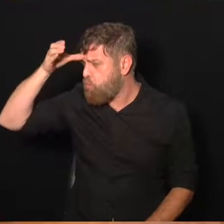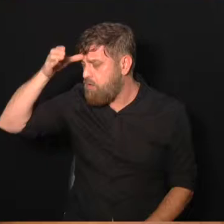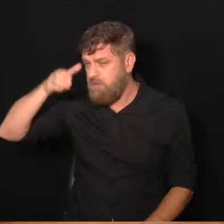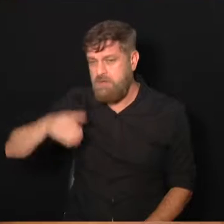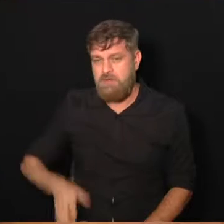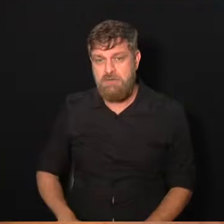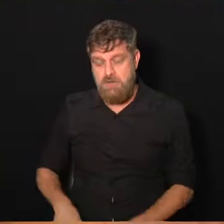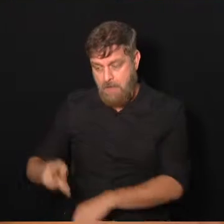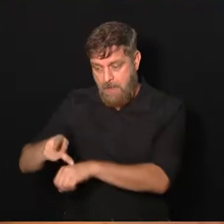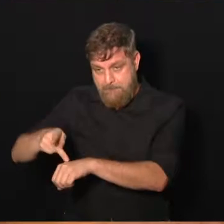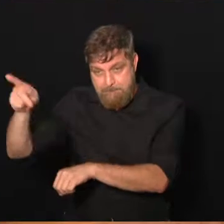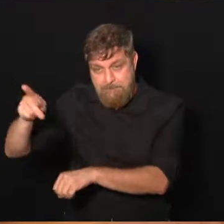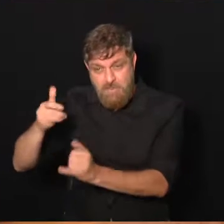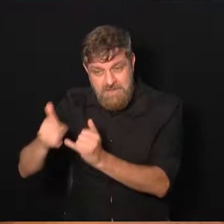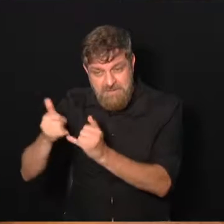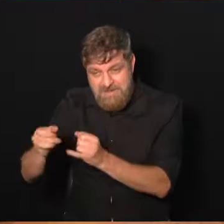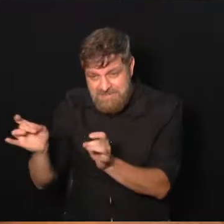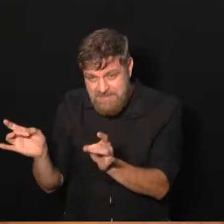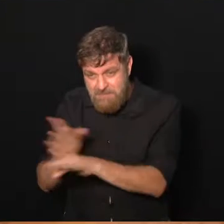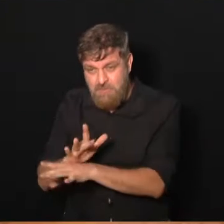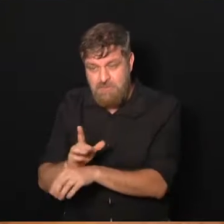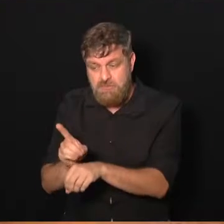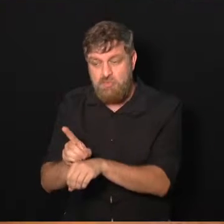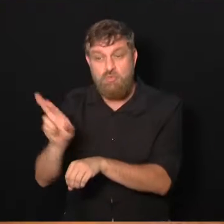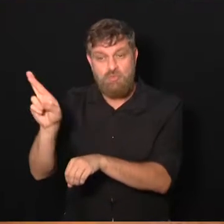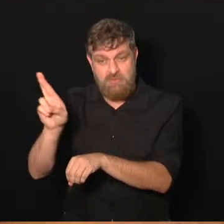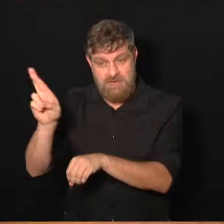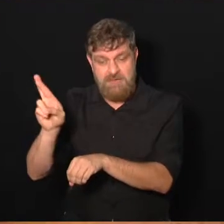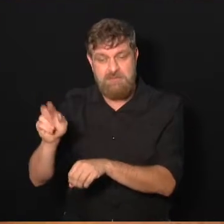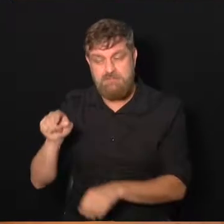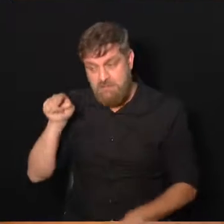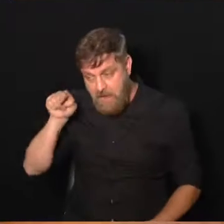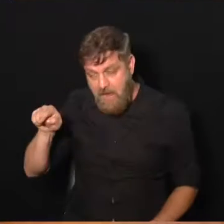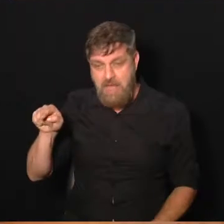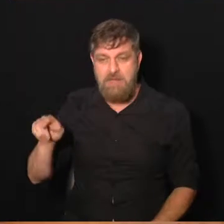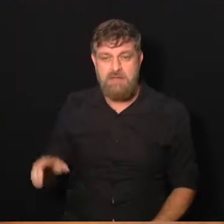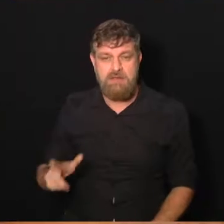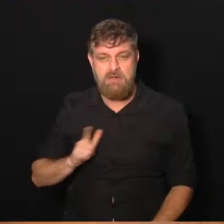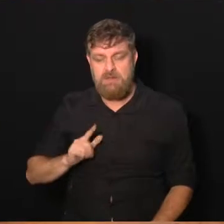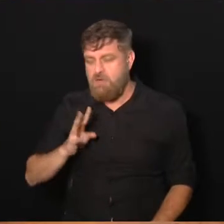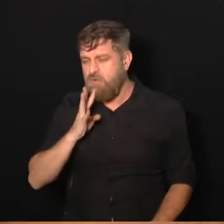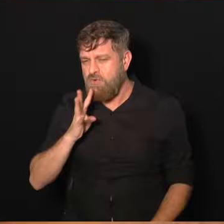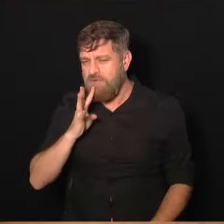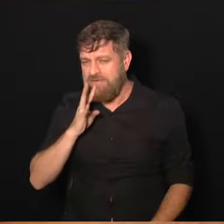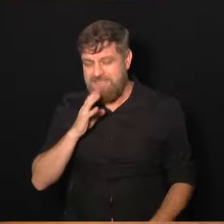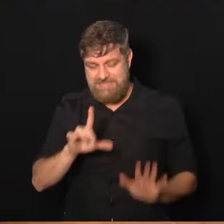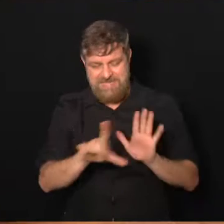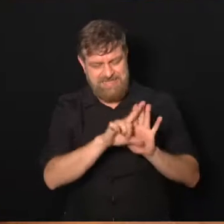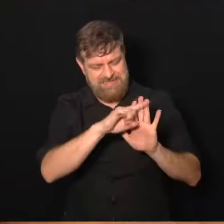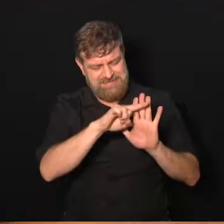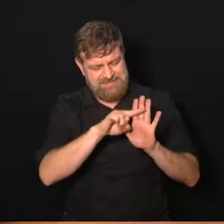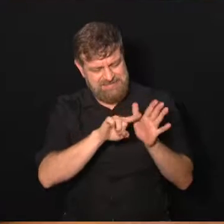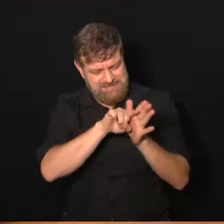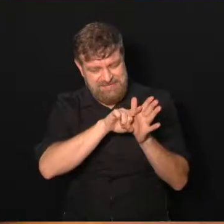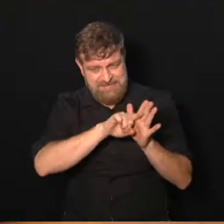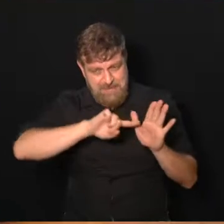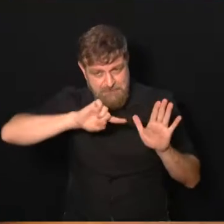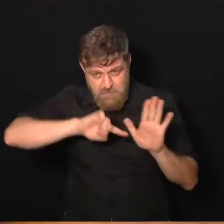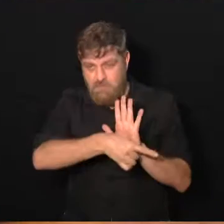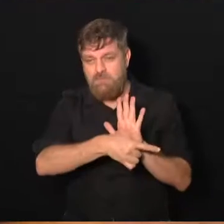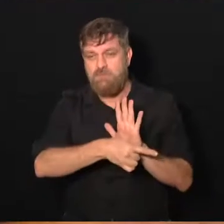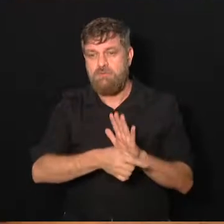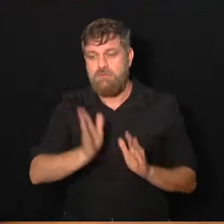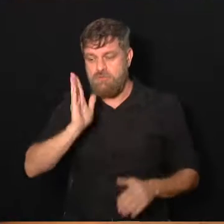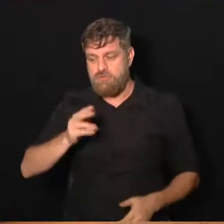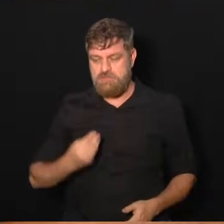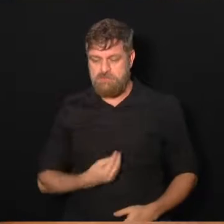terminando a pós-graduação, doutorado. E tenho certeza que é uma conhecedora da legislação e está aqui participando já